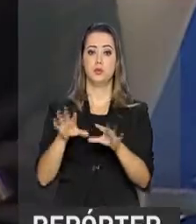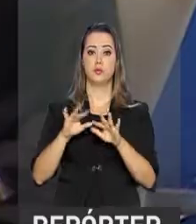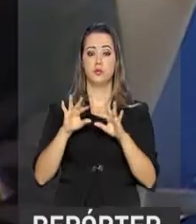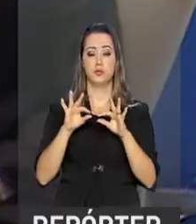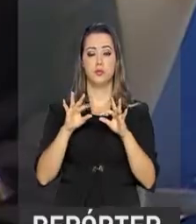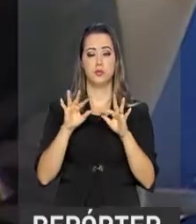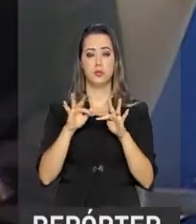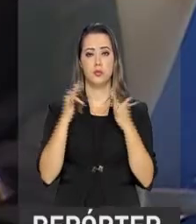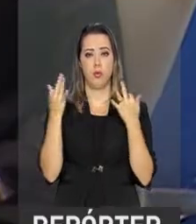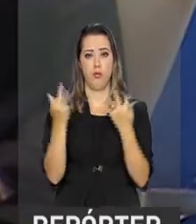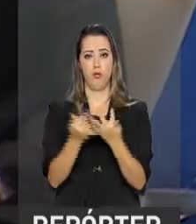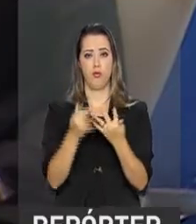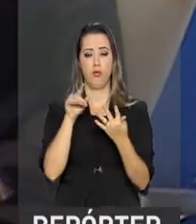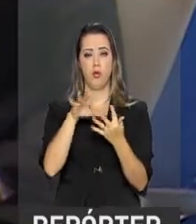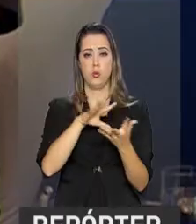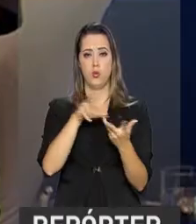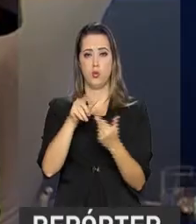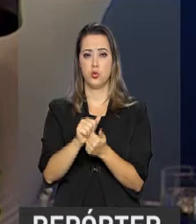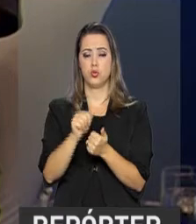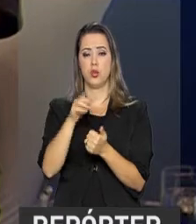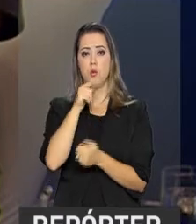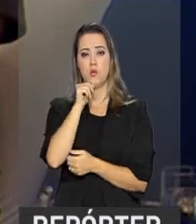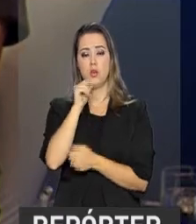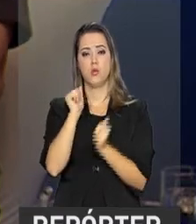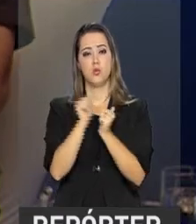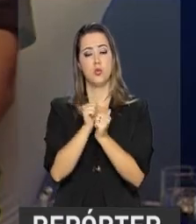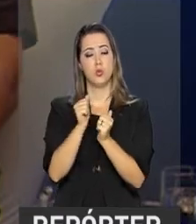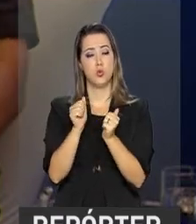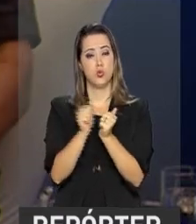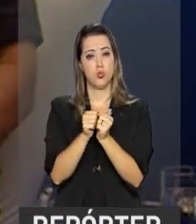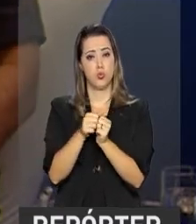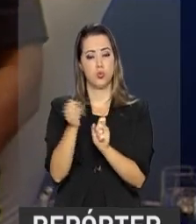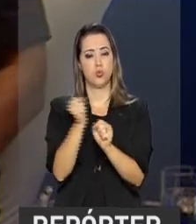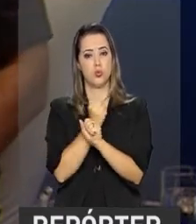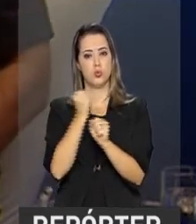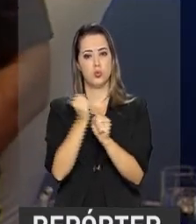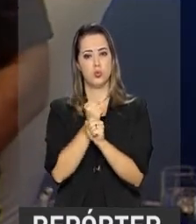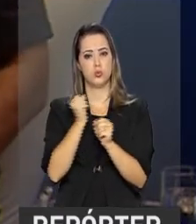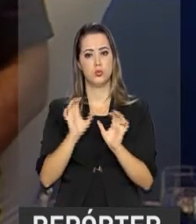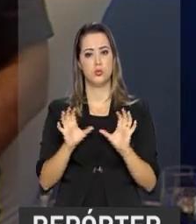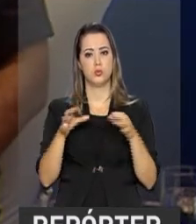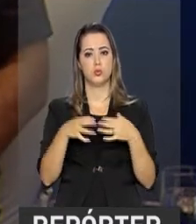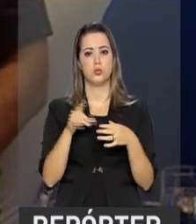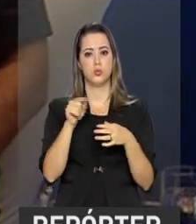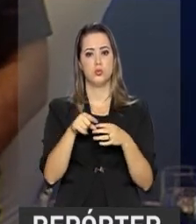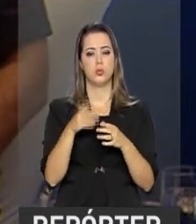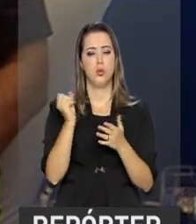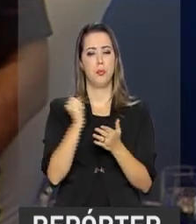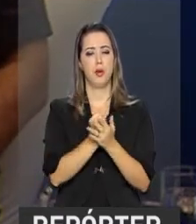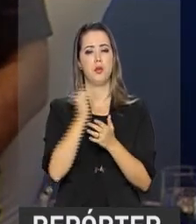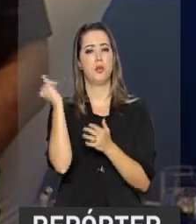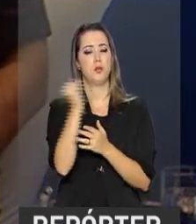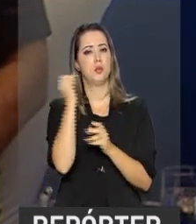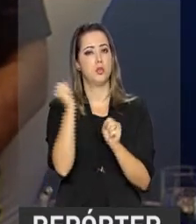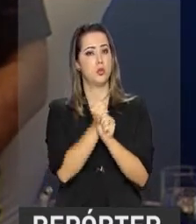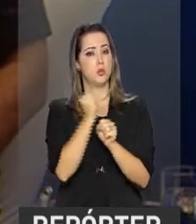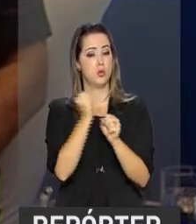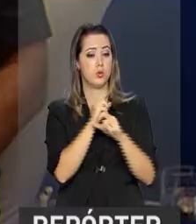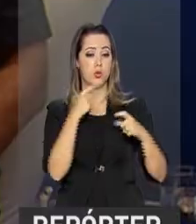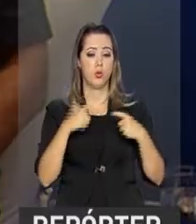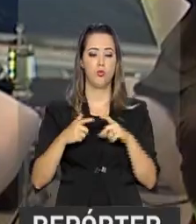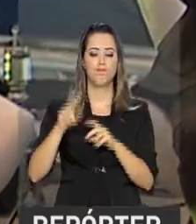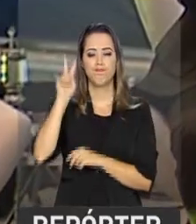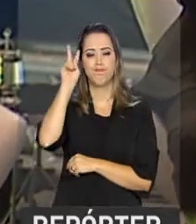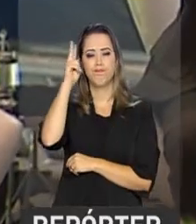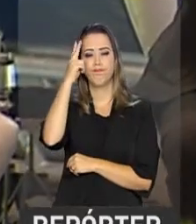fórum mundial da água construída de forma conjunta com os participantes do seminário ela pretende ser um marco para a construção do espaço de